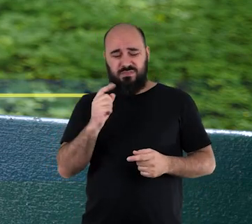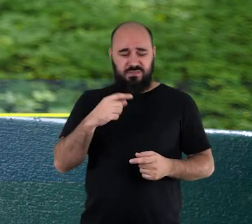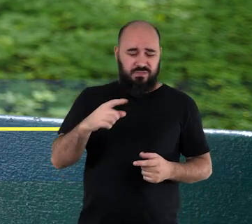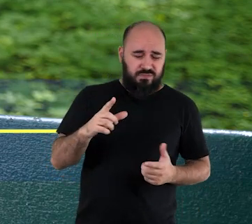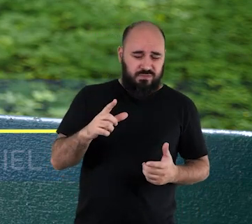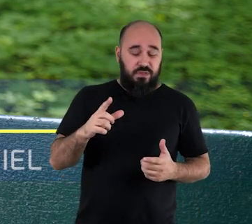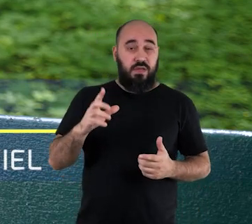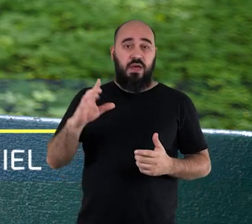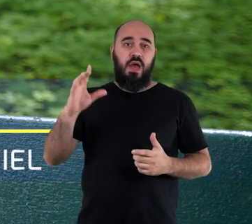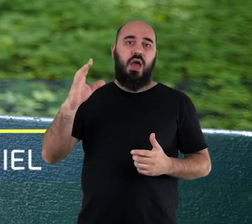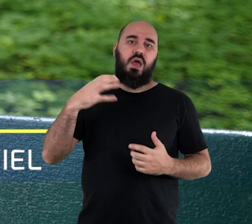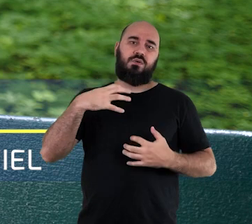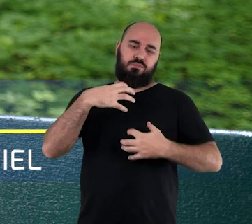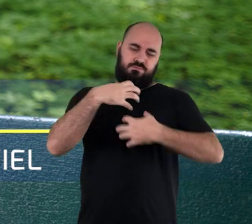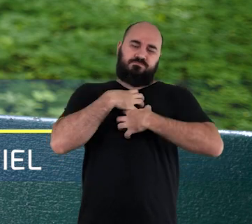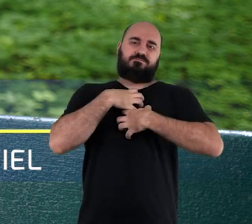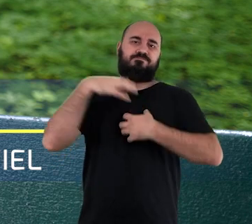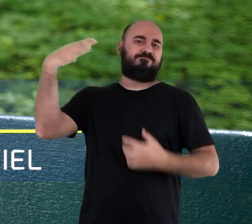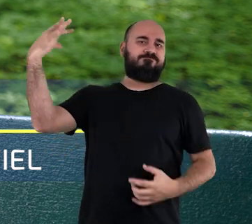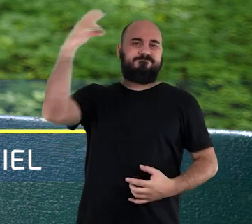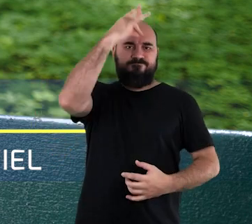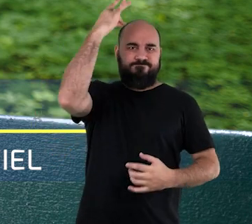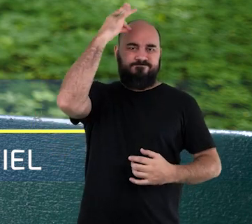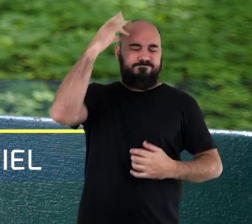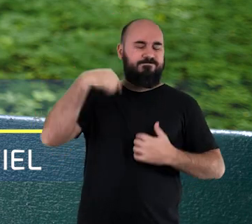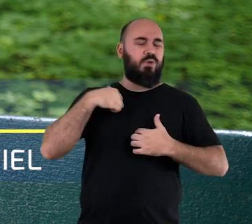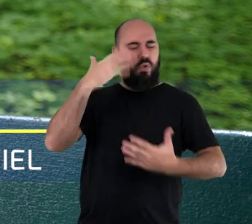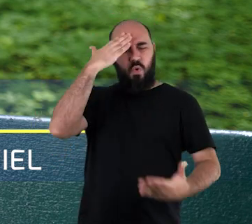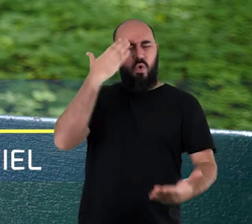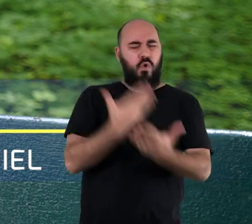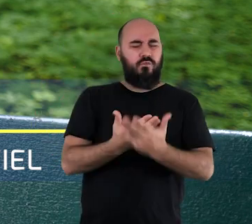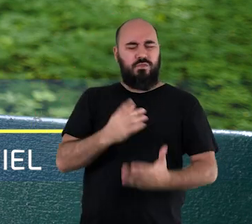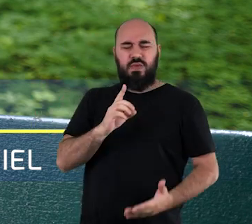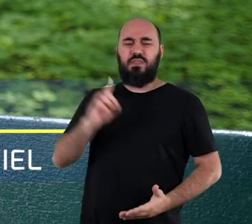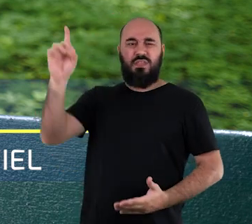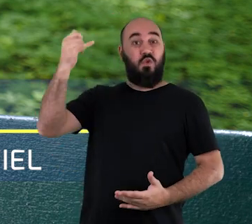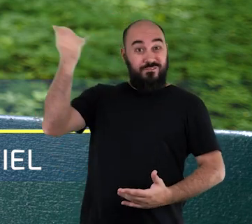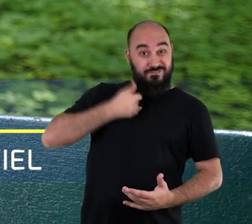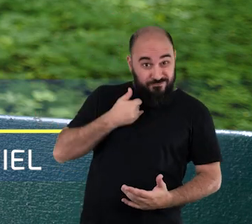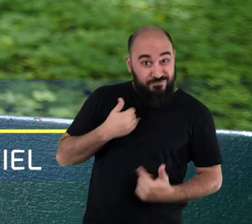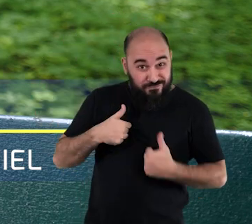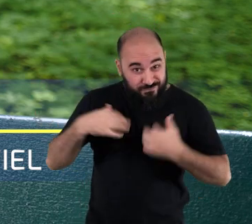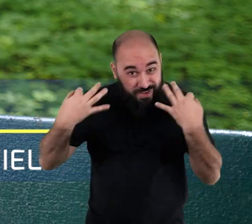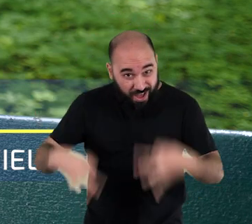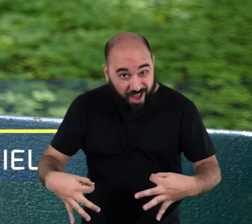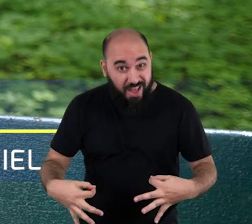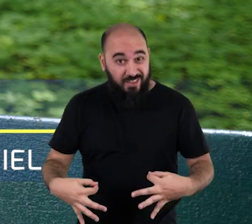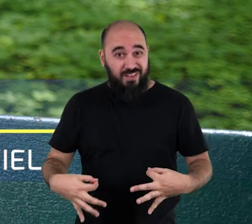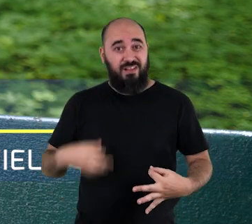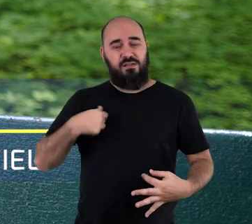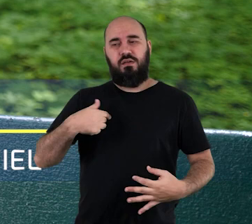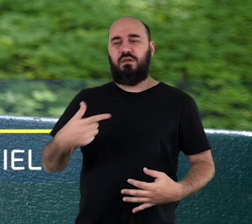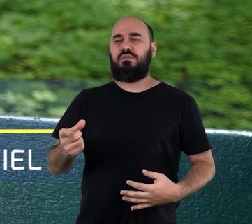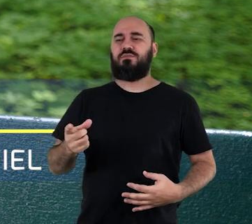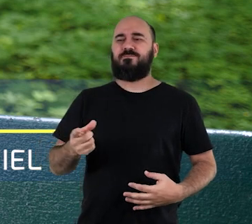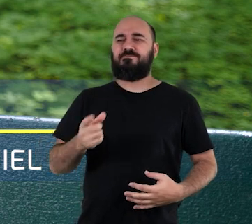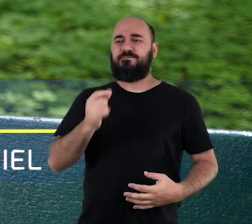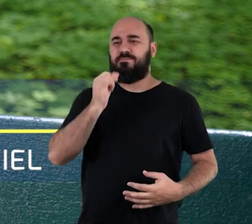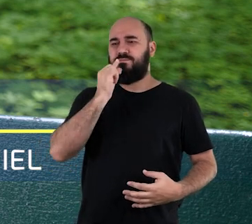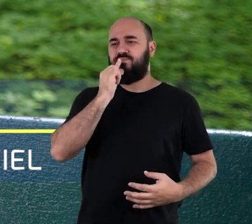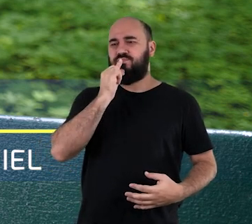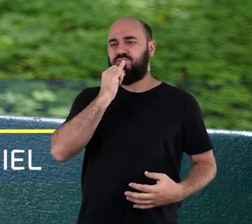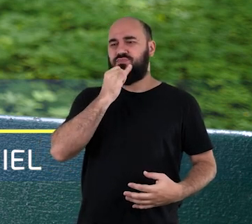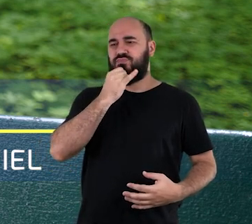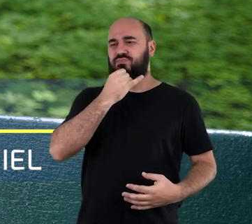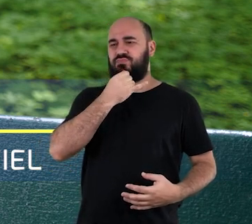que eu senti uma voz dentro de mim falando para eu confiar em Deus. E naquele momento, em seguida, eu senti uma tristeza só por estar